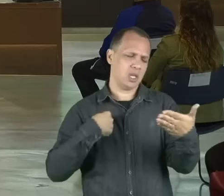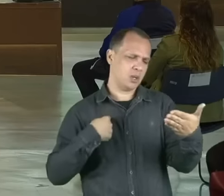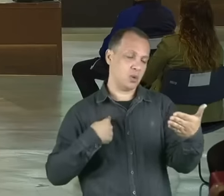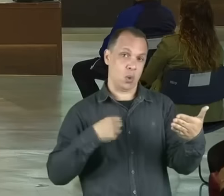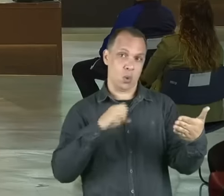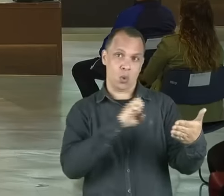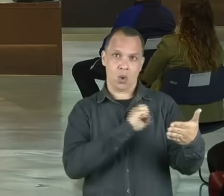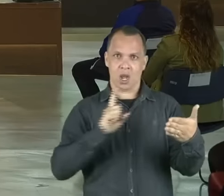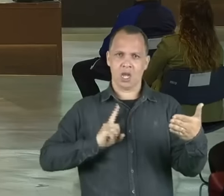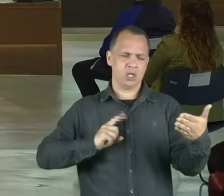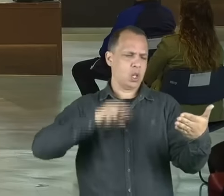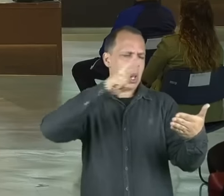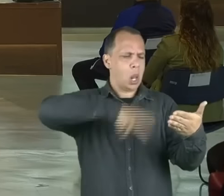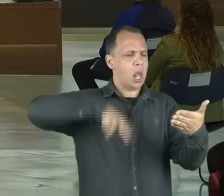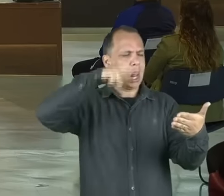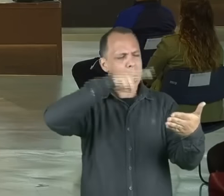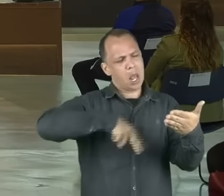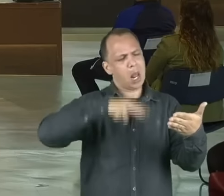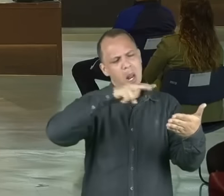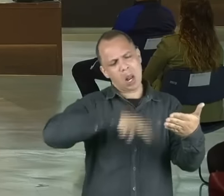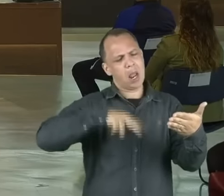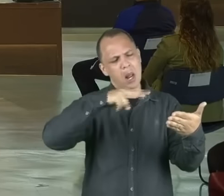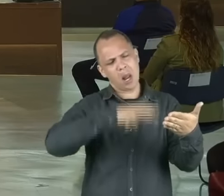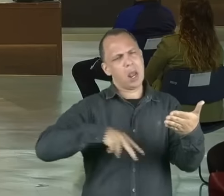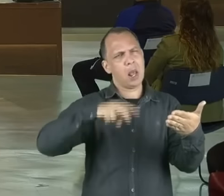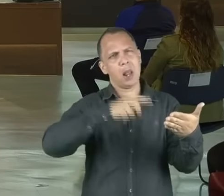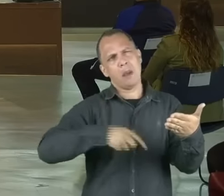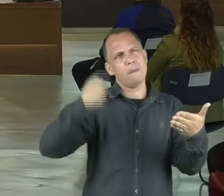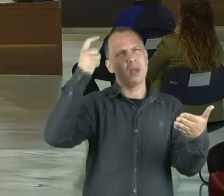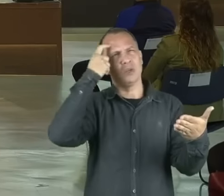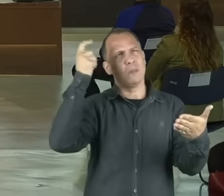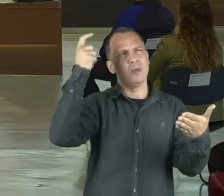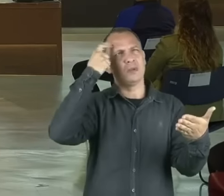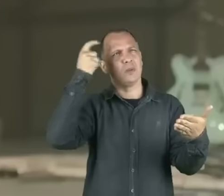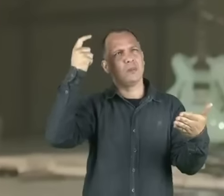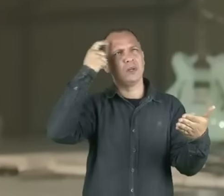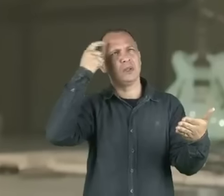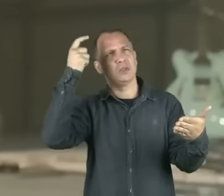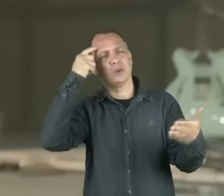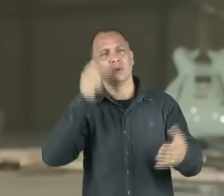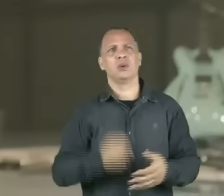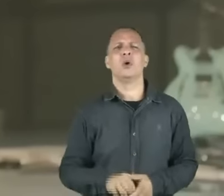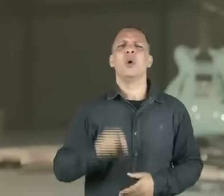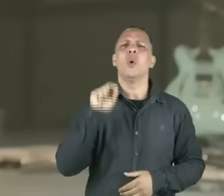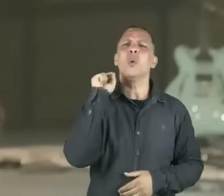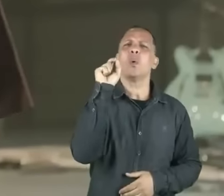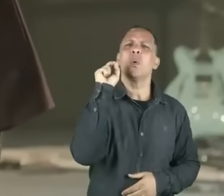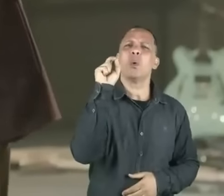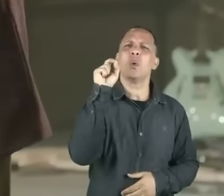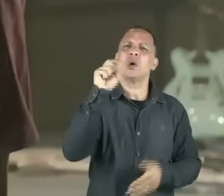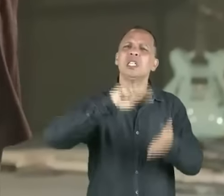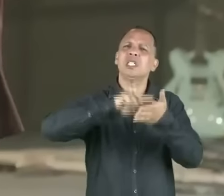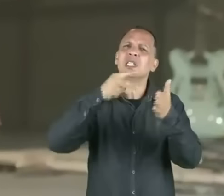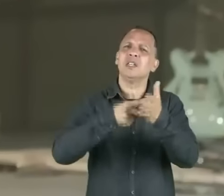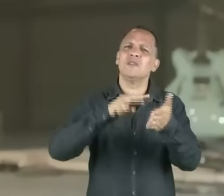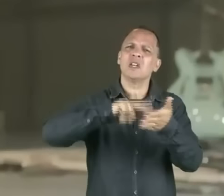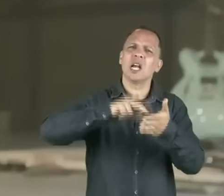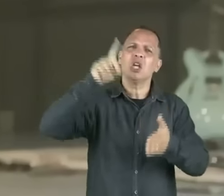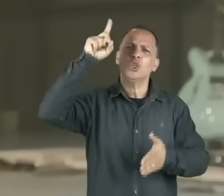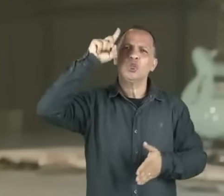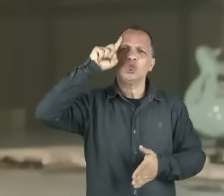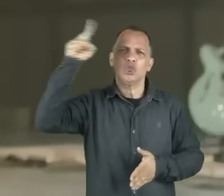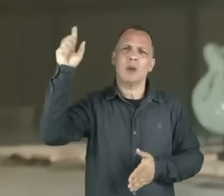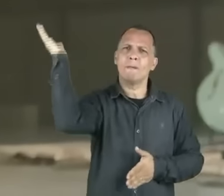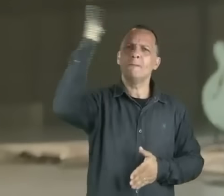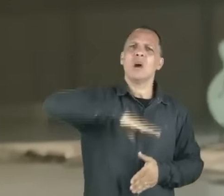lia era como se essas palavras o dia mal saltassem da Bíblia viessem para mim os nossos irmãos carismáticos